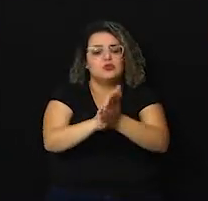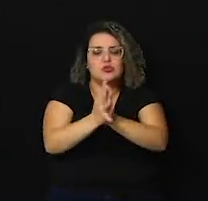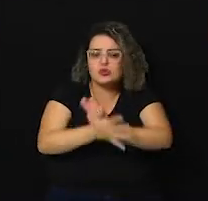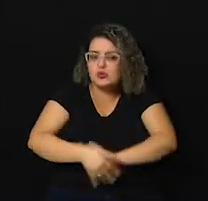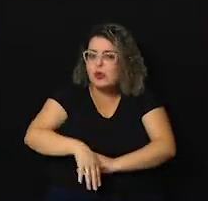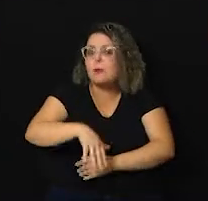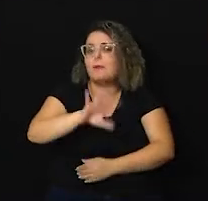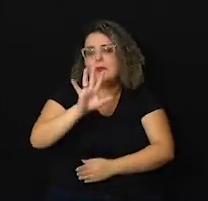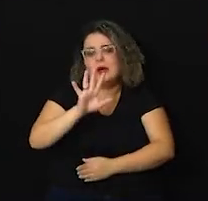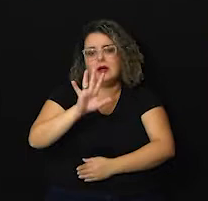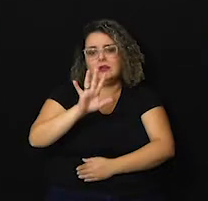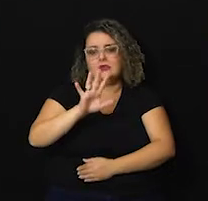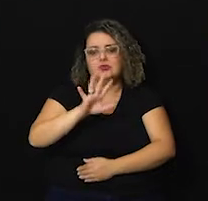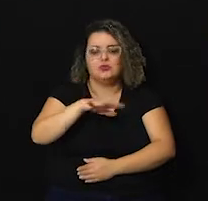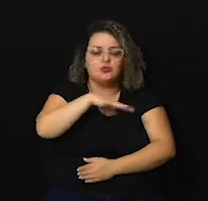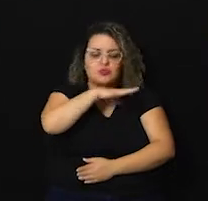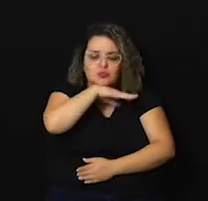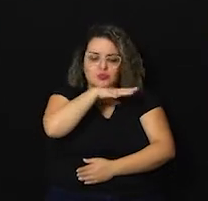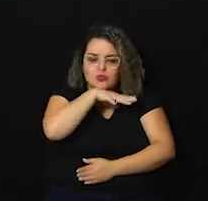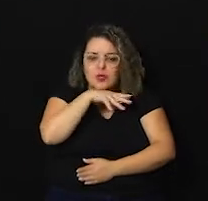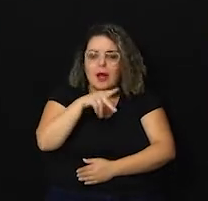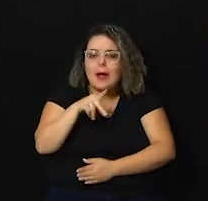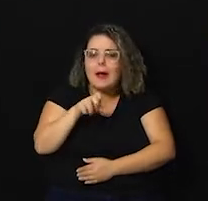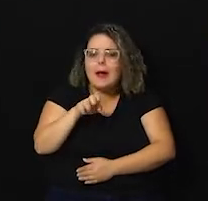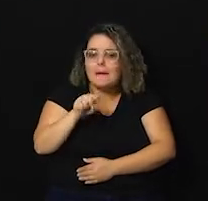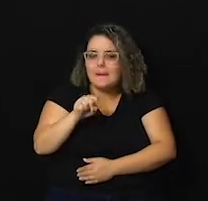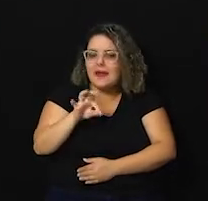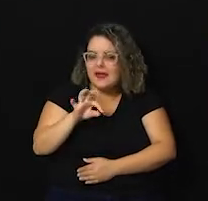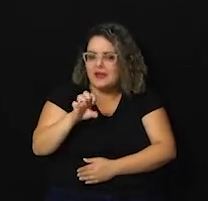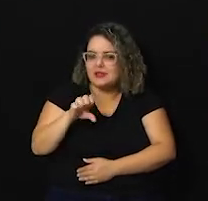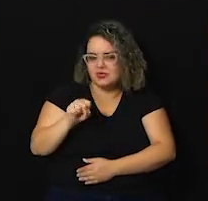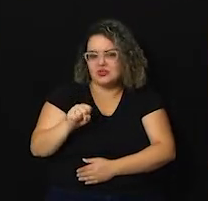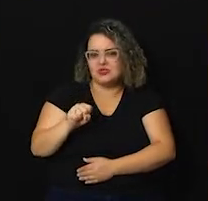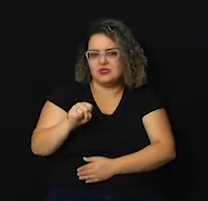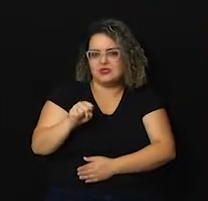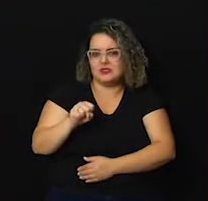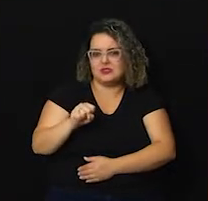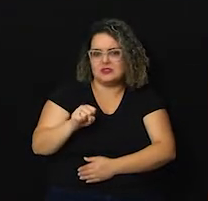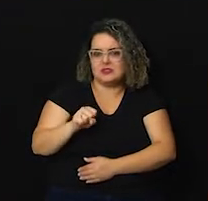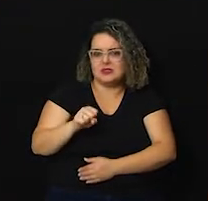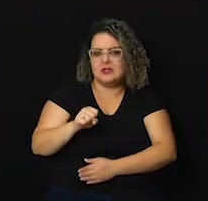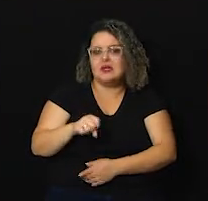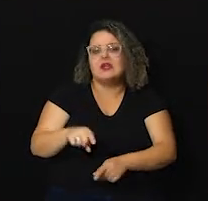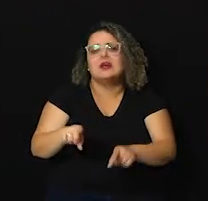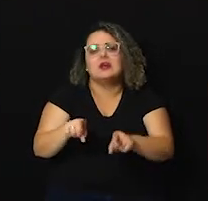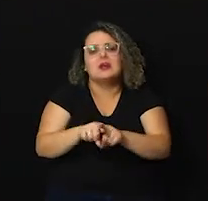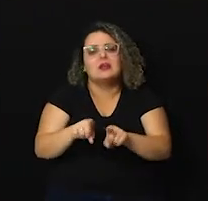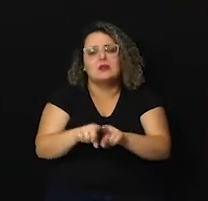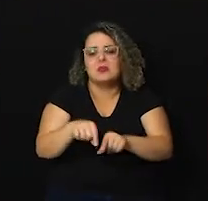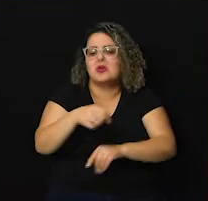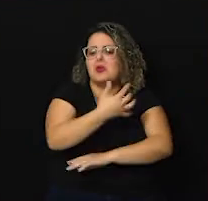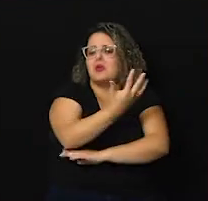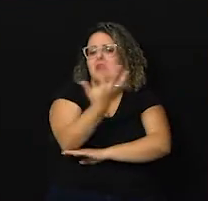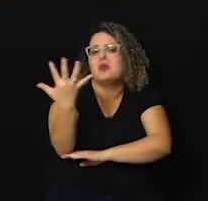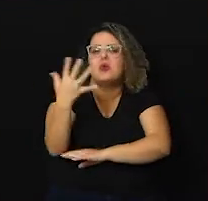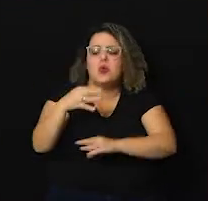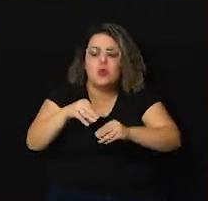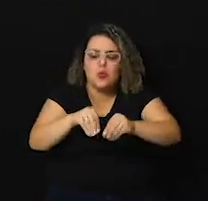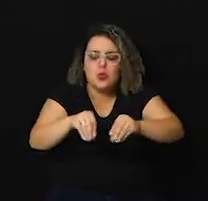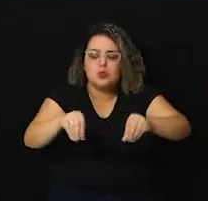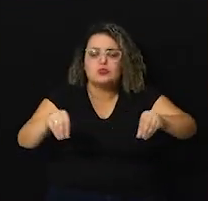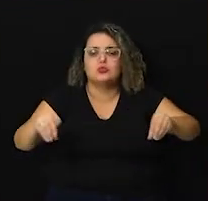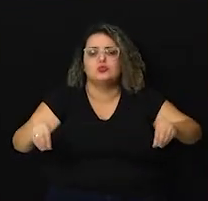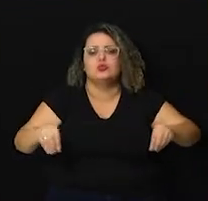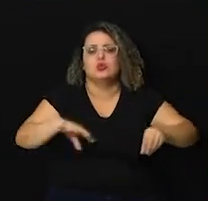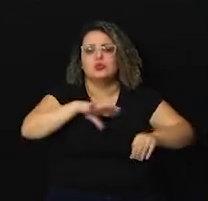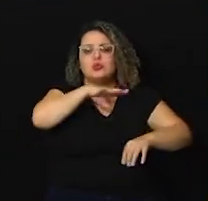muito mais do que as pestes que afetam as plantas. Eles destroem as abelhas, afetam